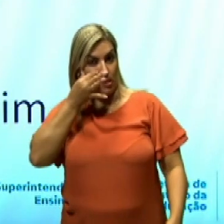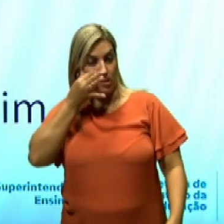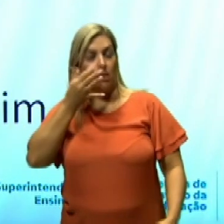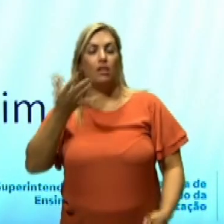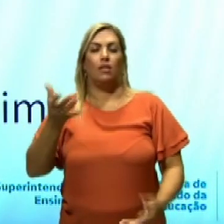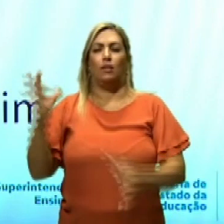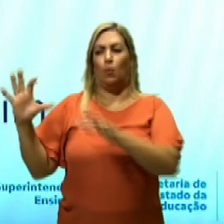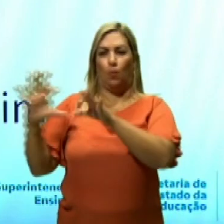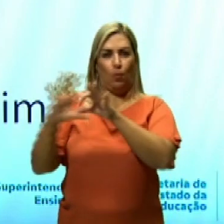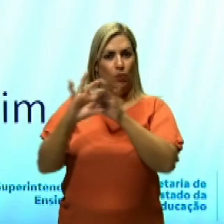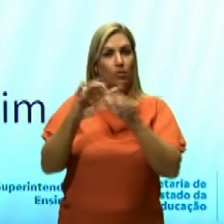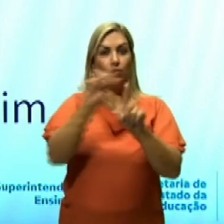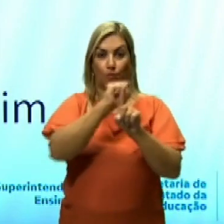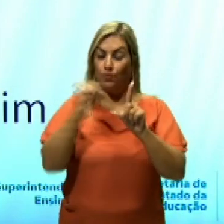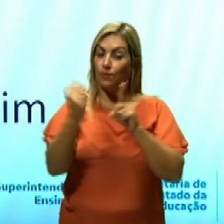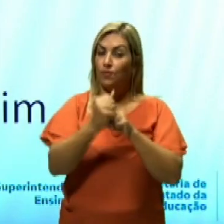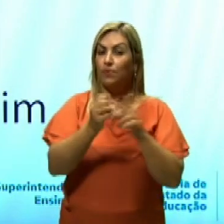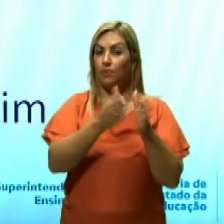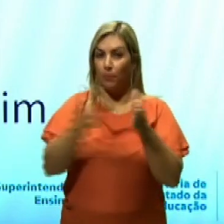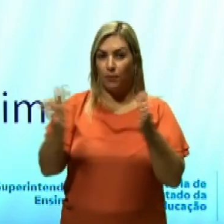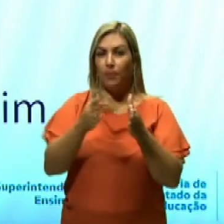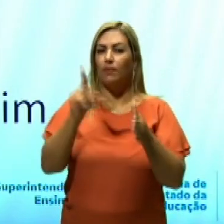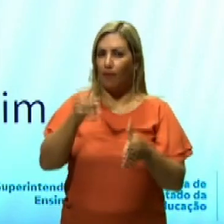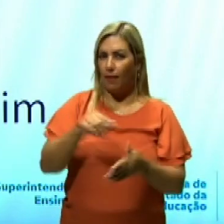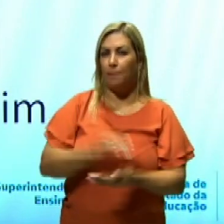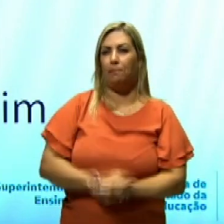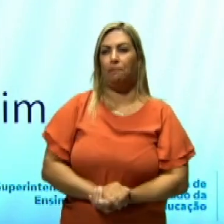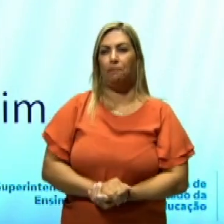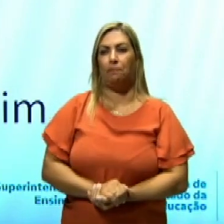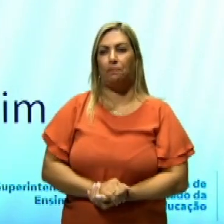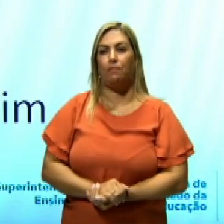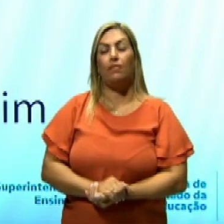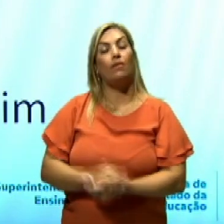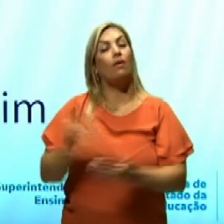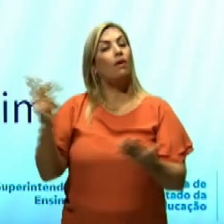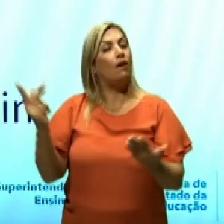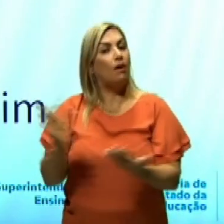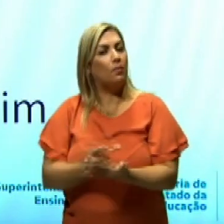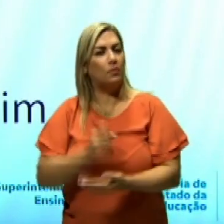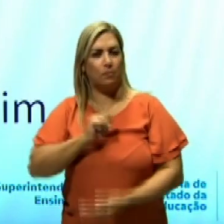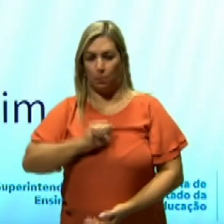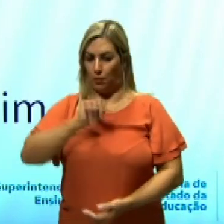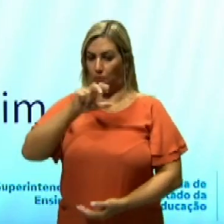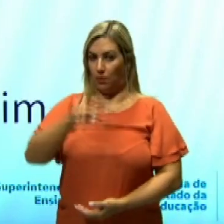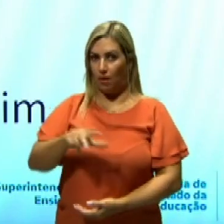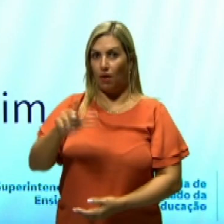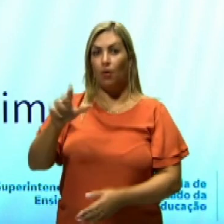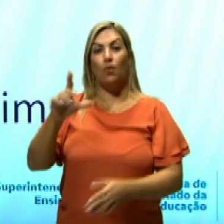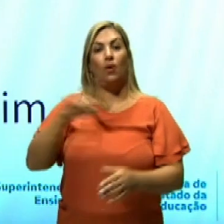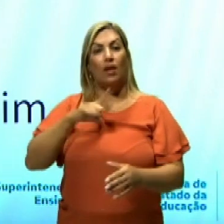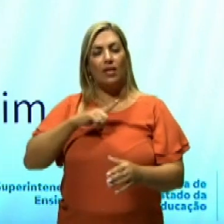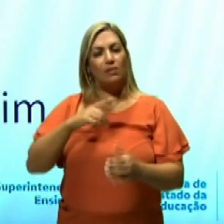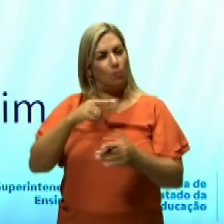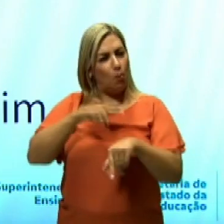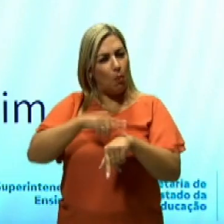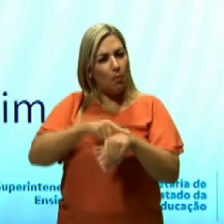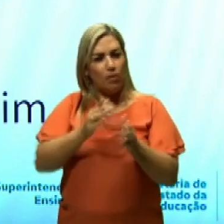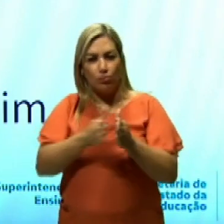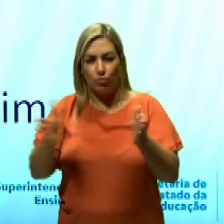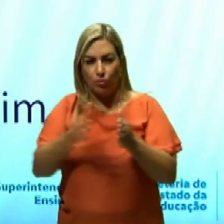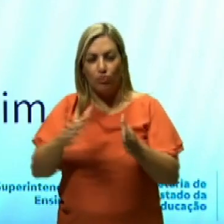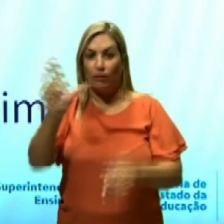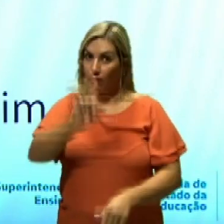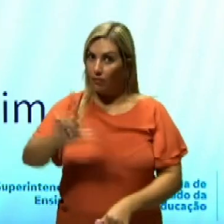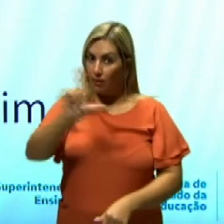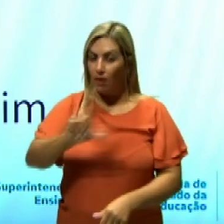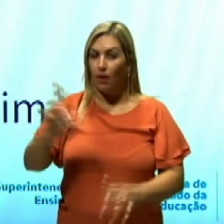o contexto social daquela época é esse o que que acontece em portugal com essa escola literária que vai ser o classicismo